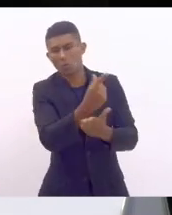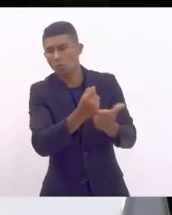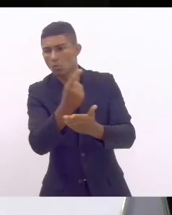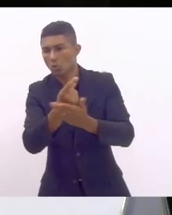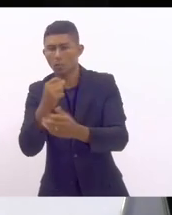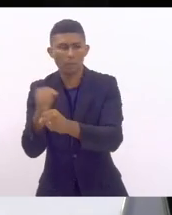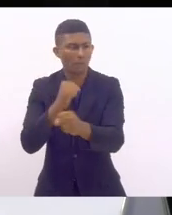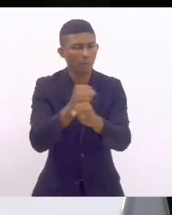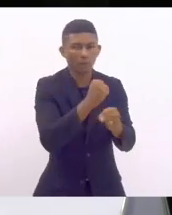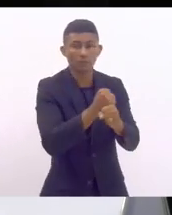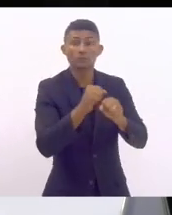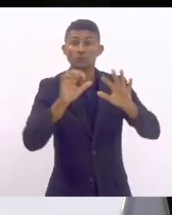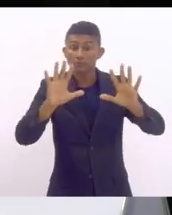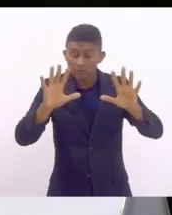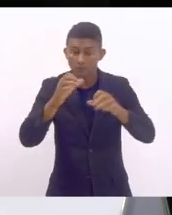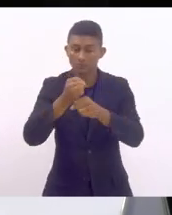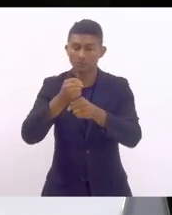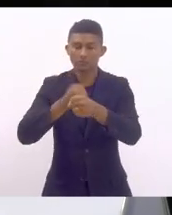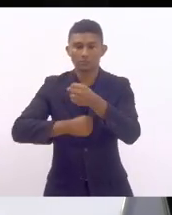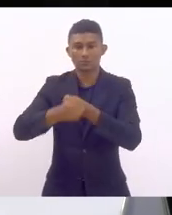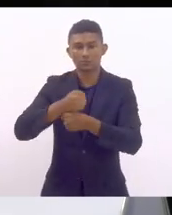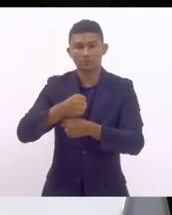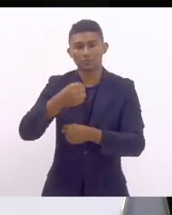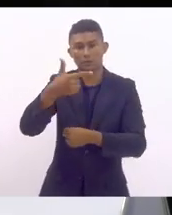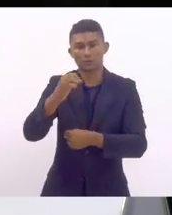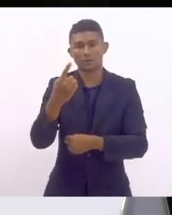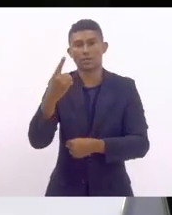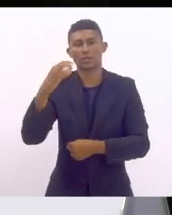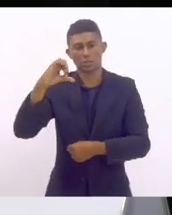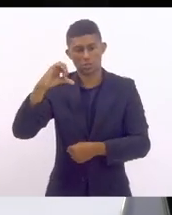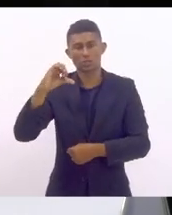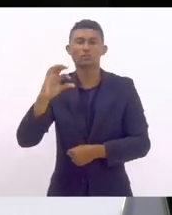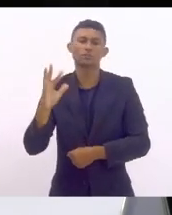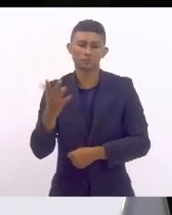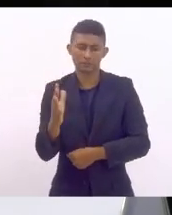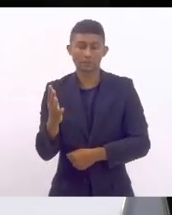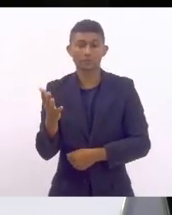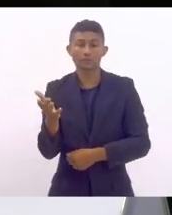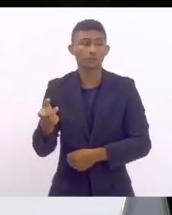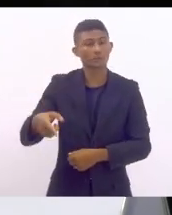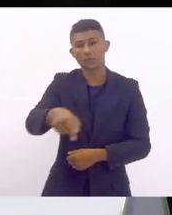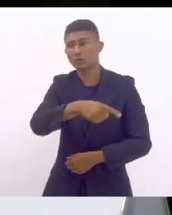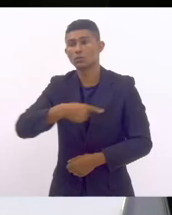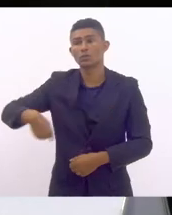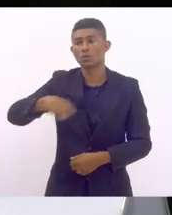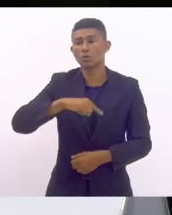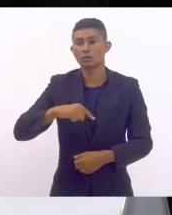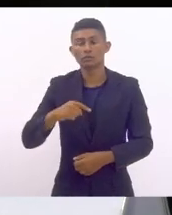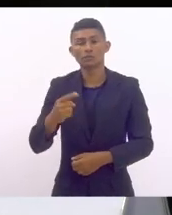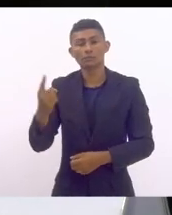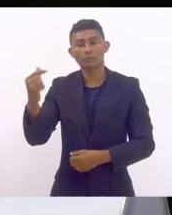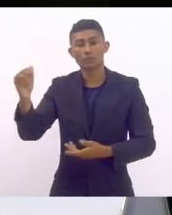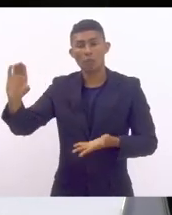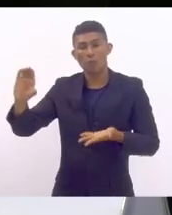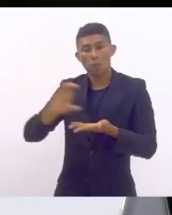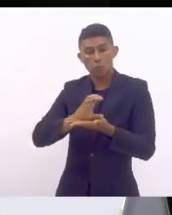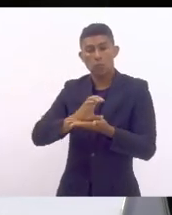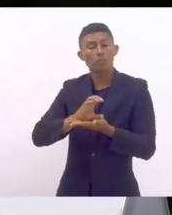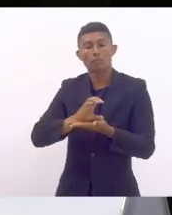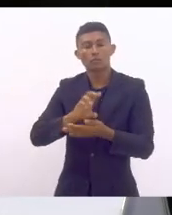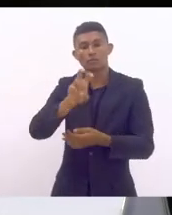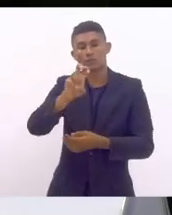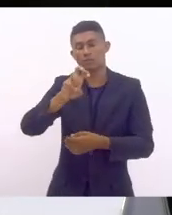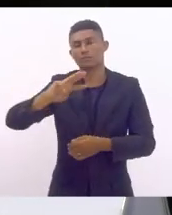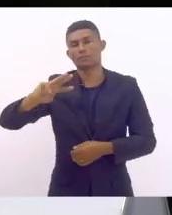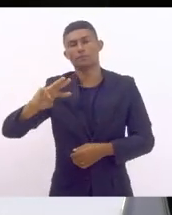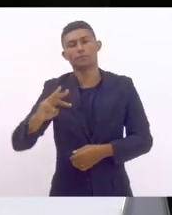e desde 2018/19 particular nós passamos a trabalhar com menos do que cinco milhões é